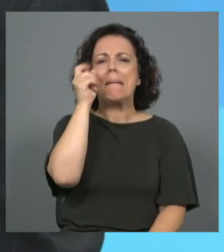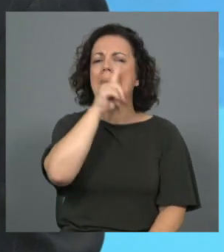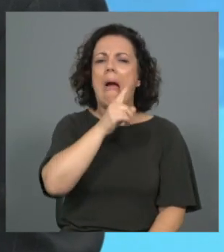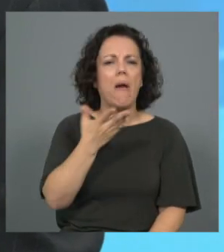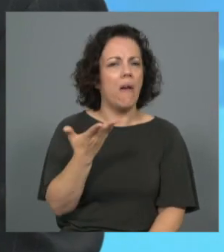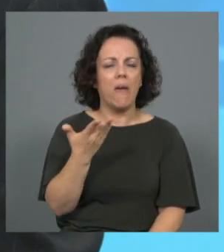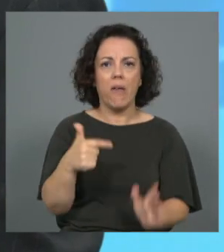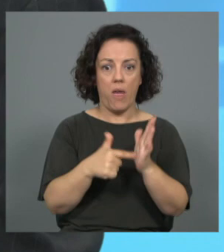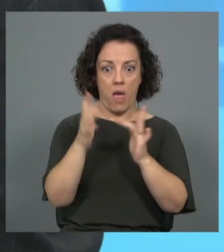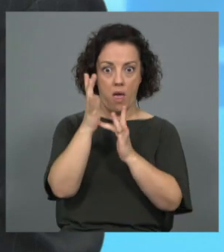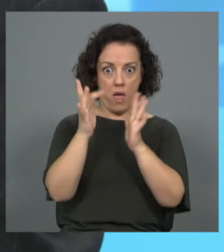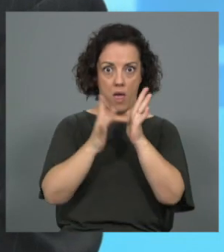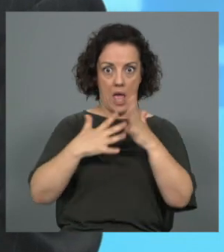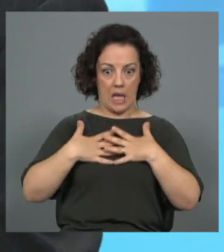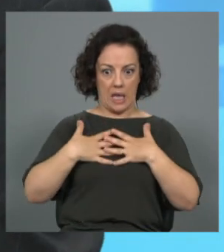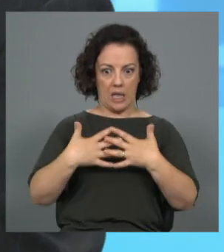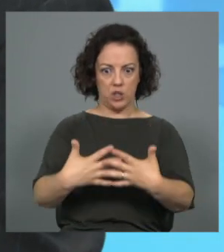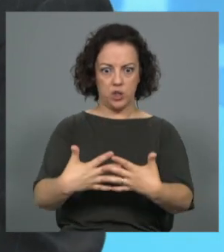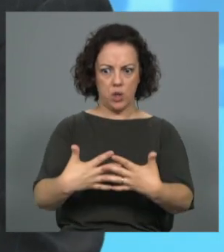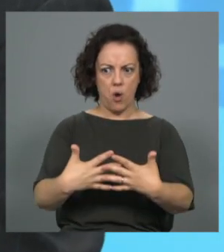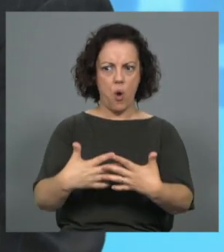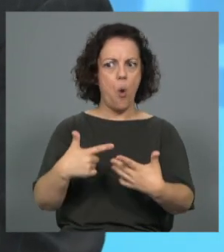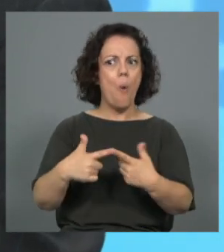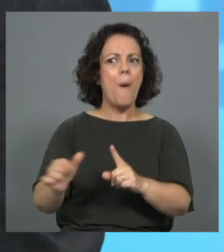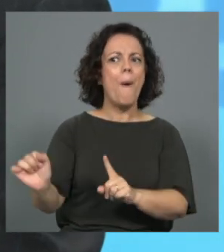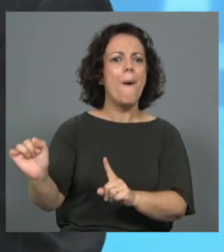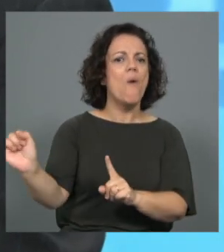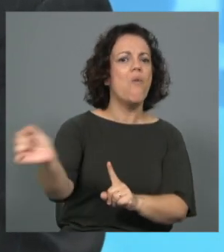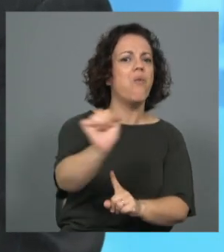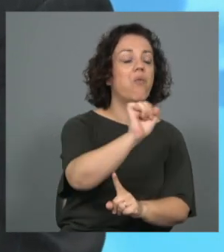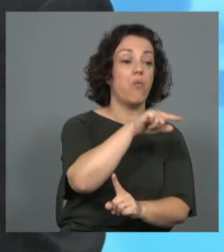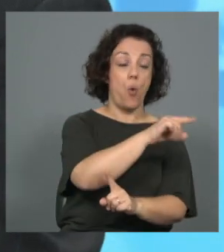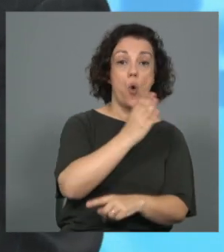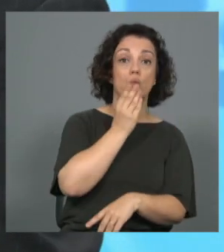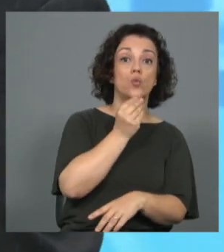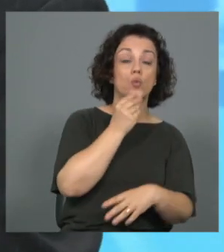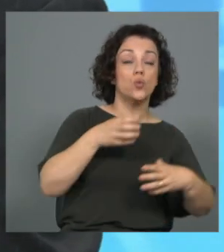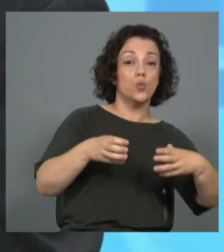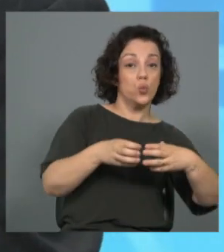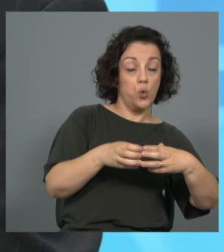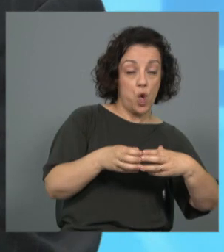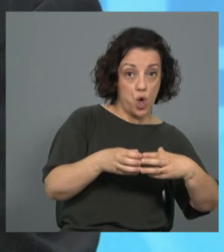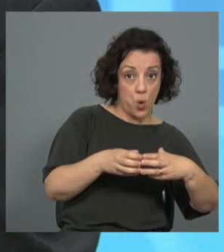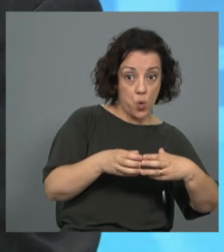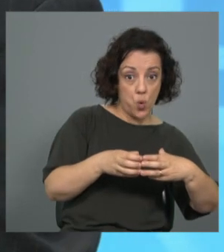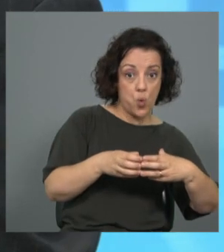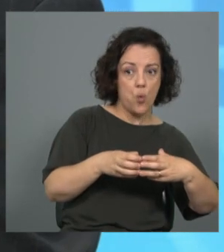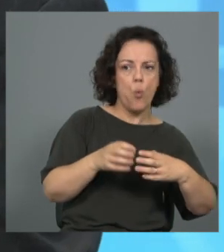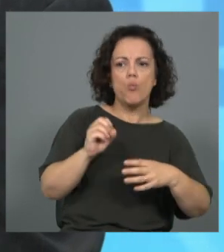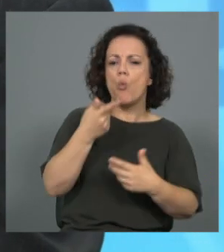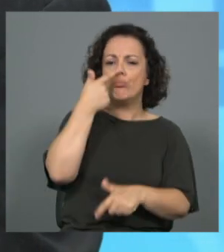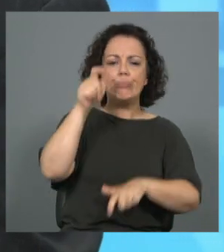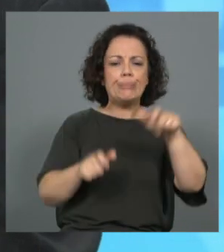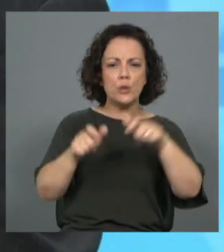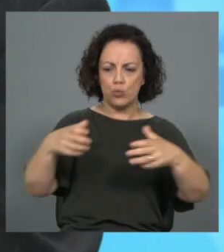o cristianismo? O cristianismo é para os judeus e portanto, para uma etnia